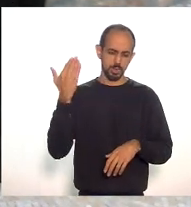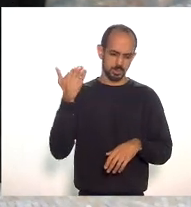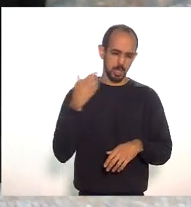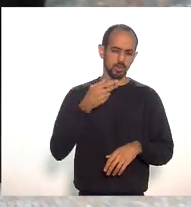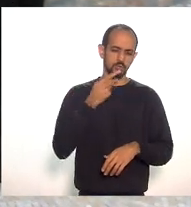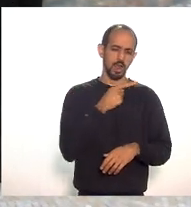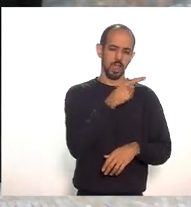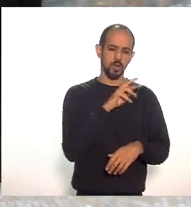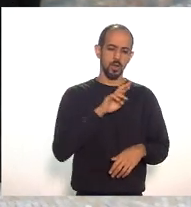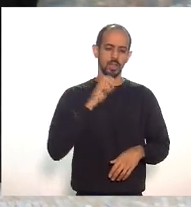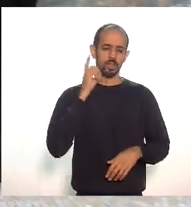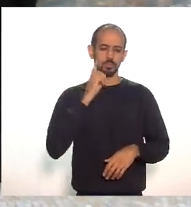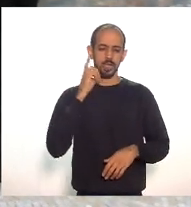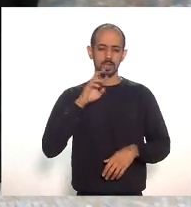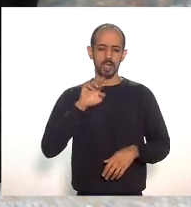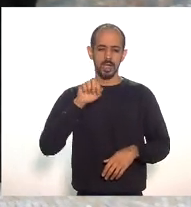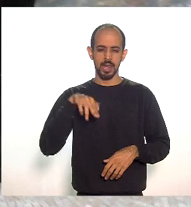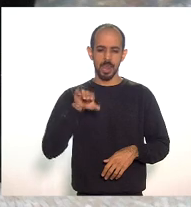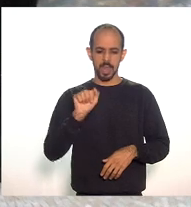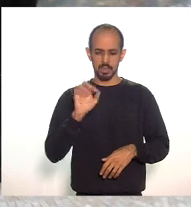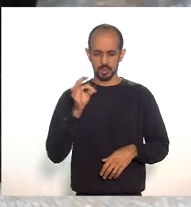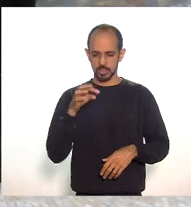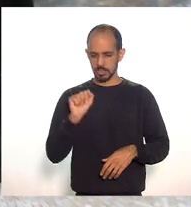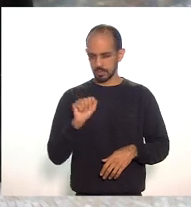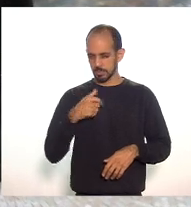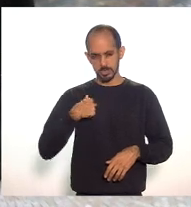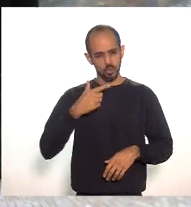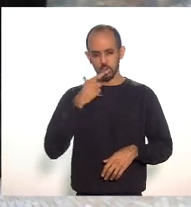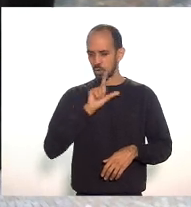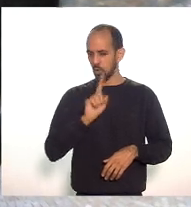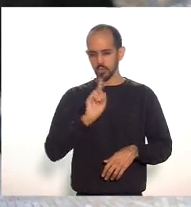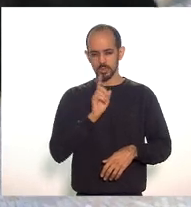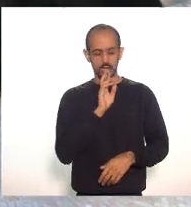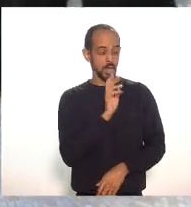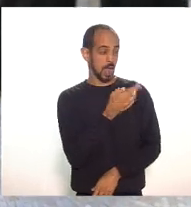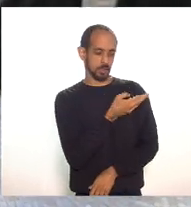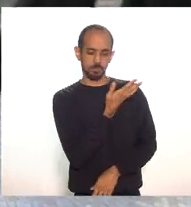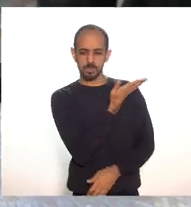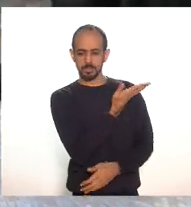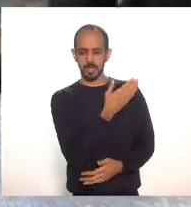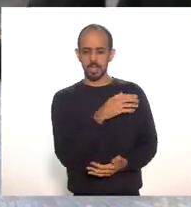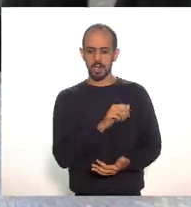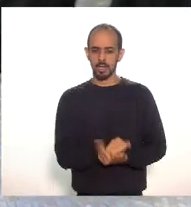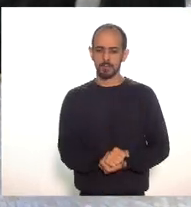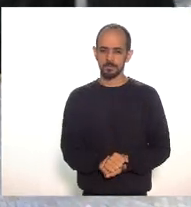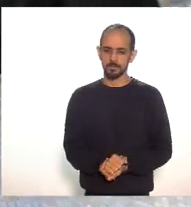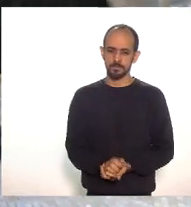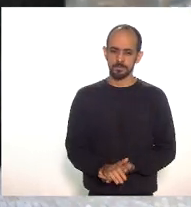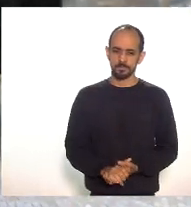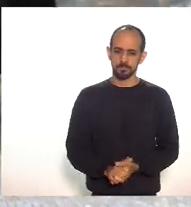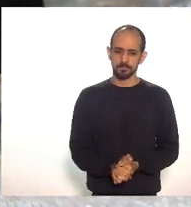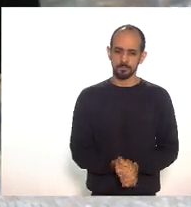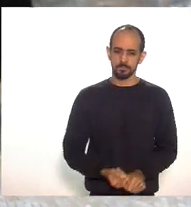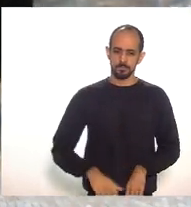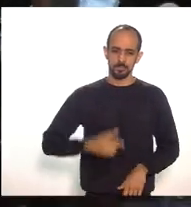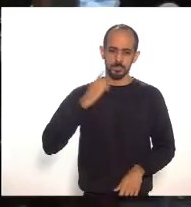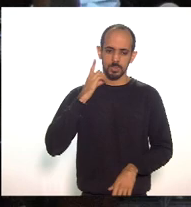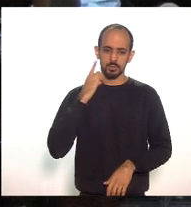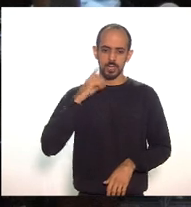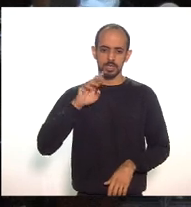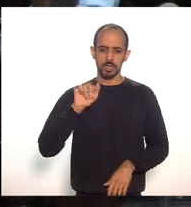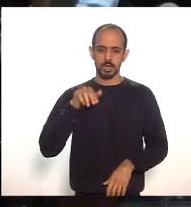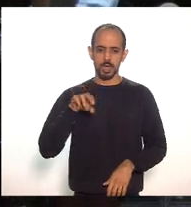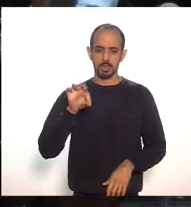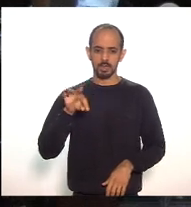deputado a Renata mas não conseguimos eu não consegui dar retorno ela tá o chamar atenção da deputada autora